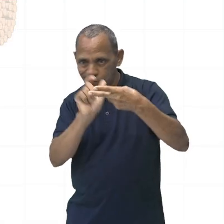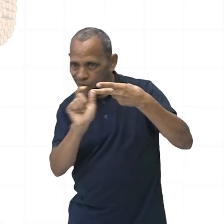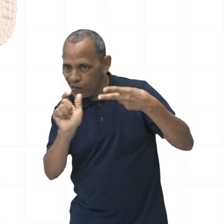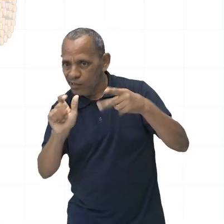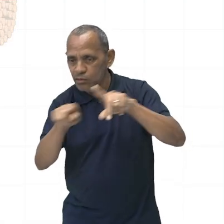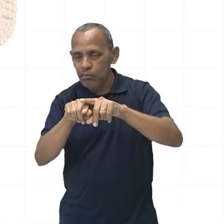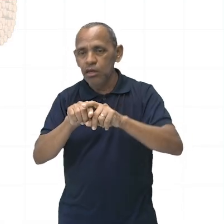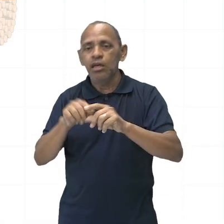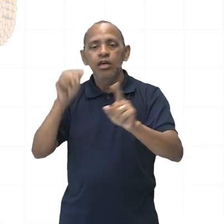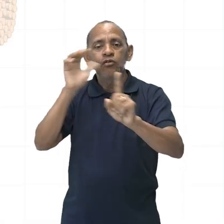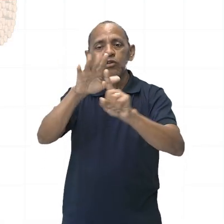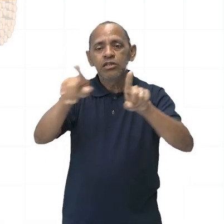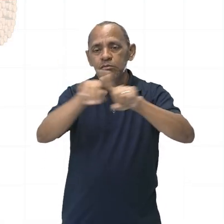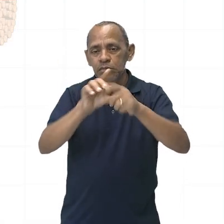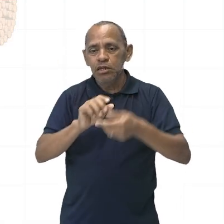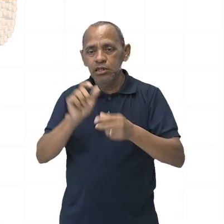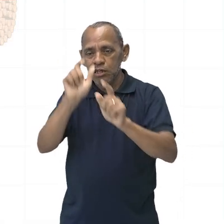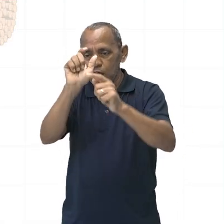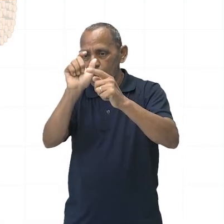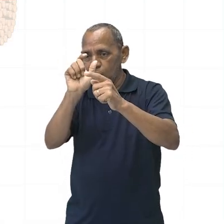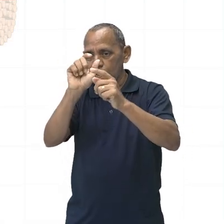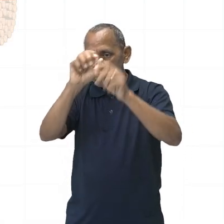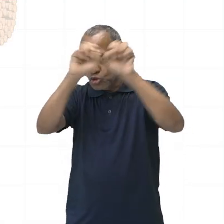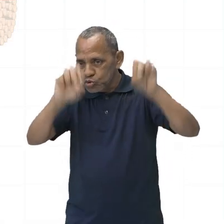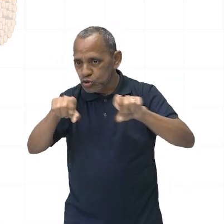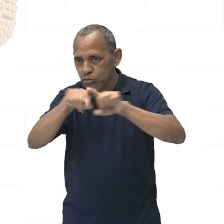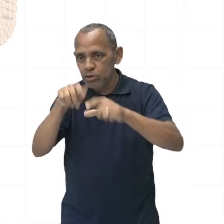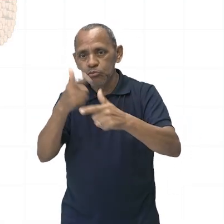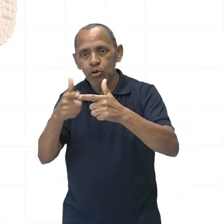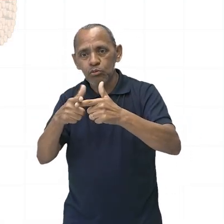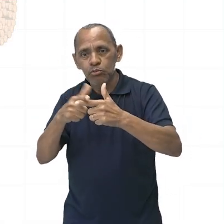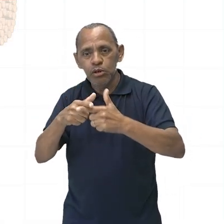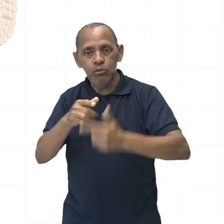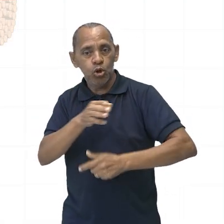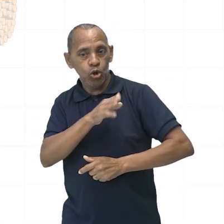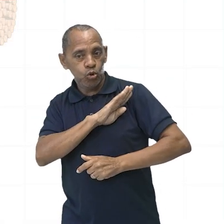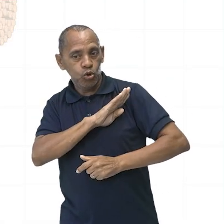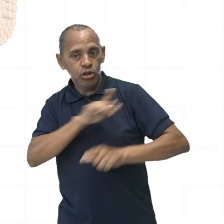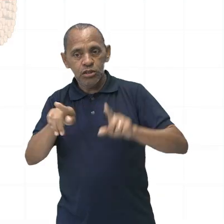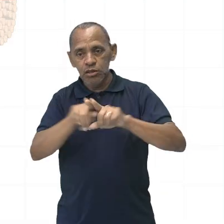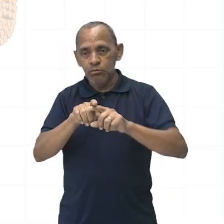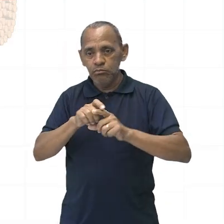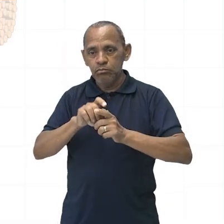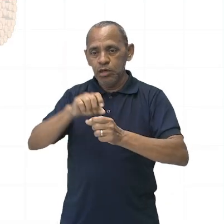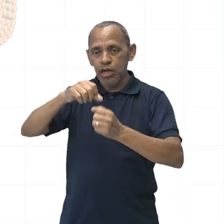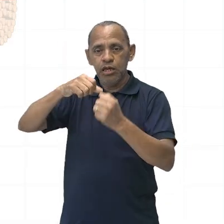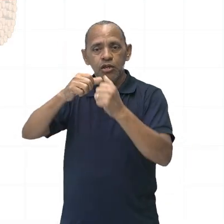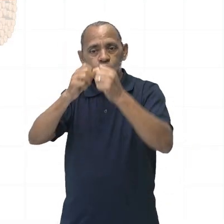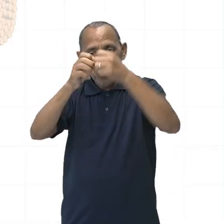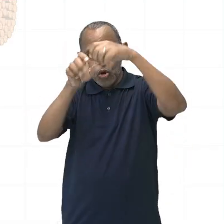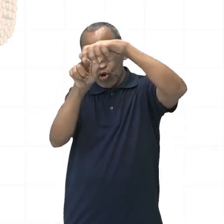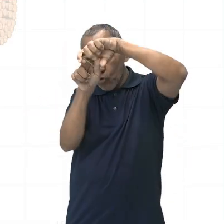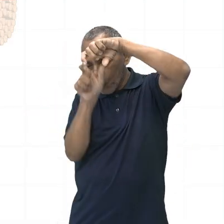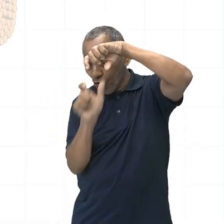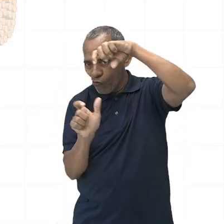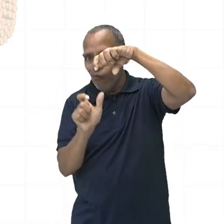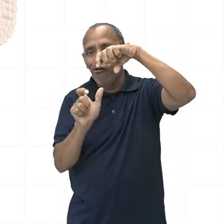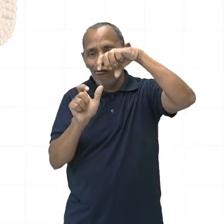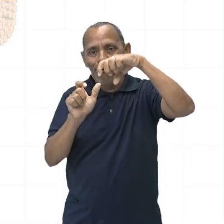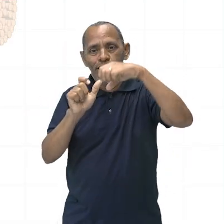e a função do colágeno, levando a problemas no sistema cardiovascular, esquelético e ocular.